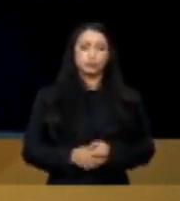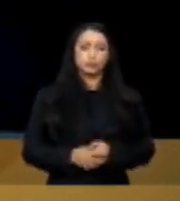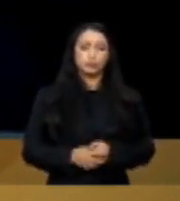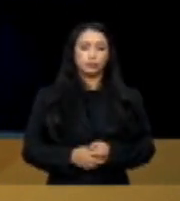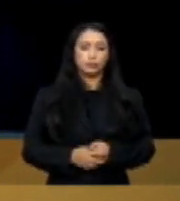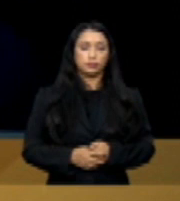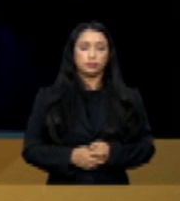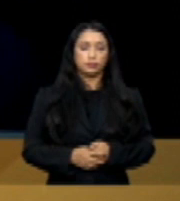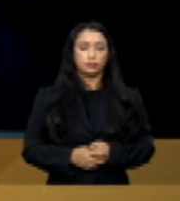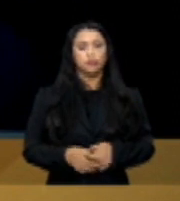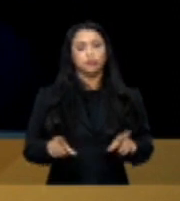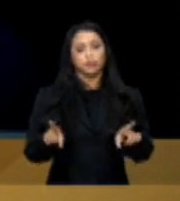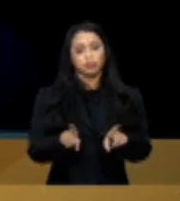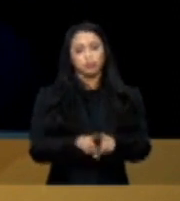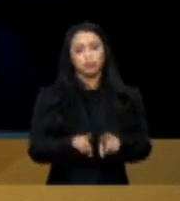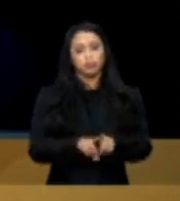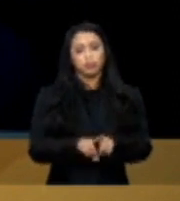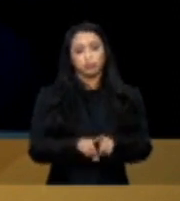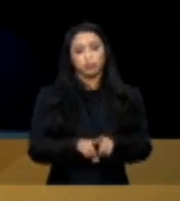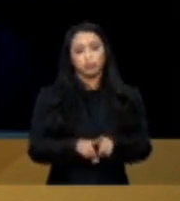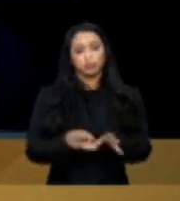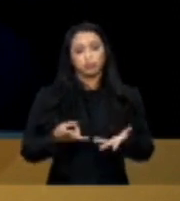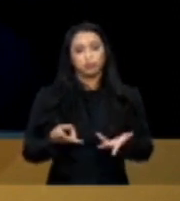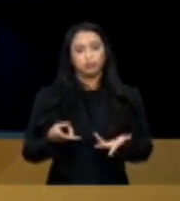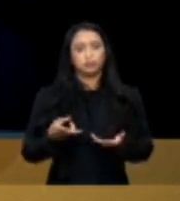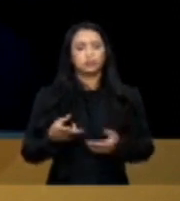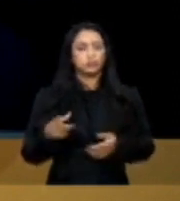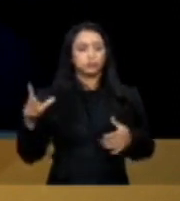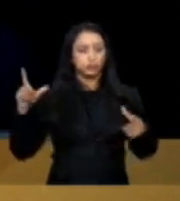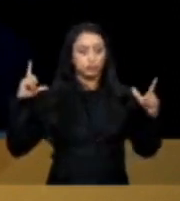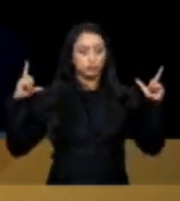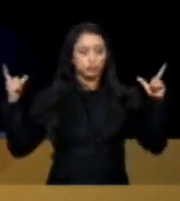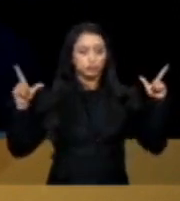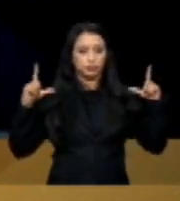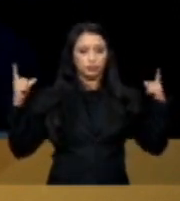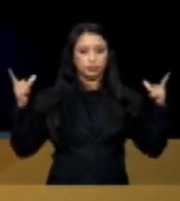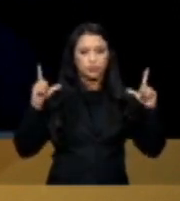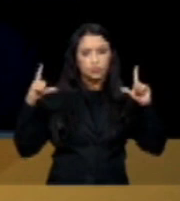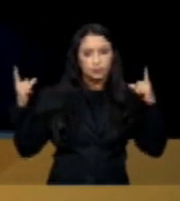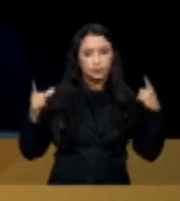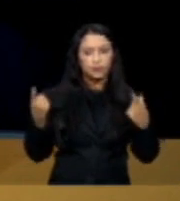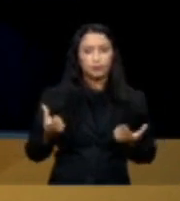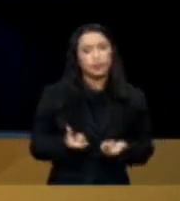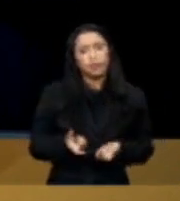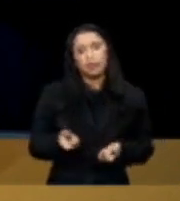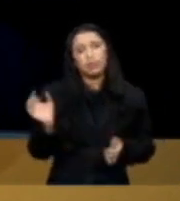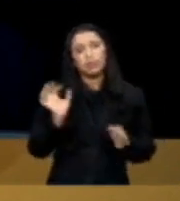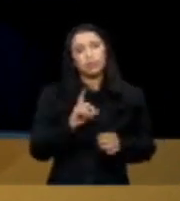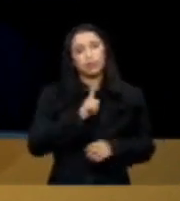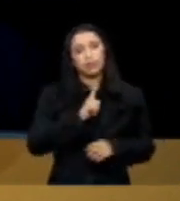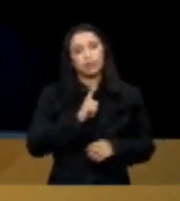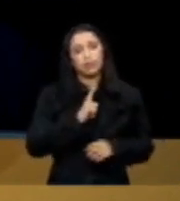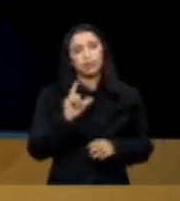também cuida-se do entretenimento, tão importante, tão passível de